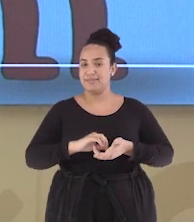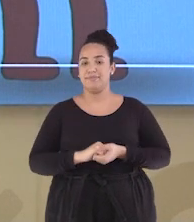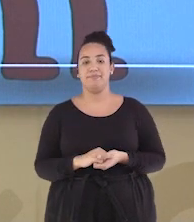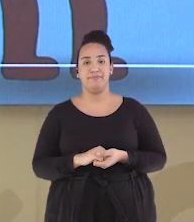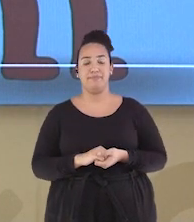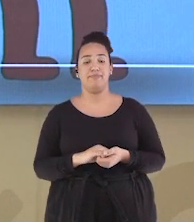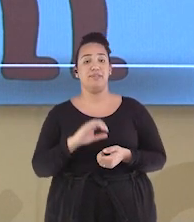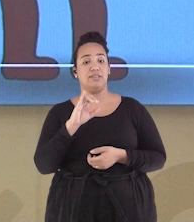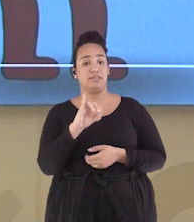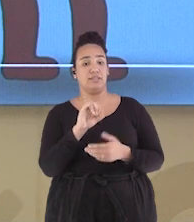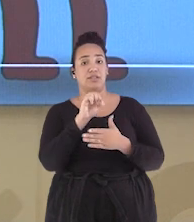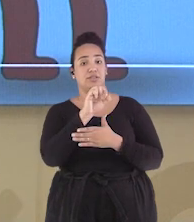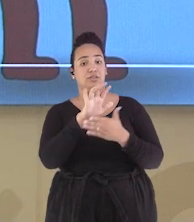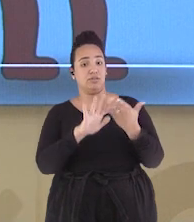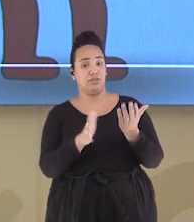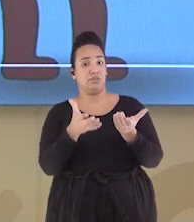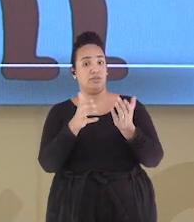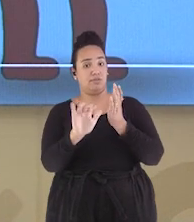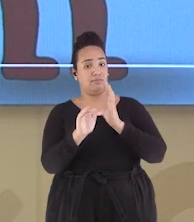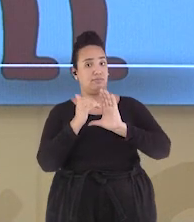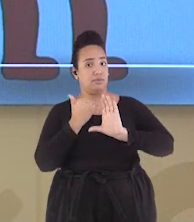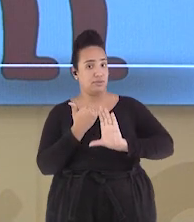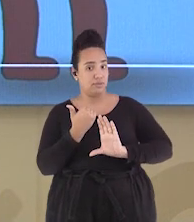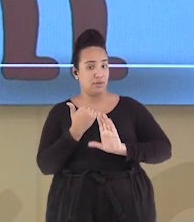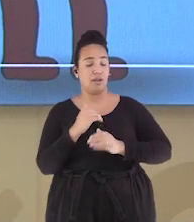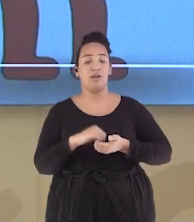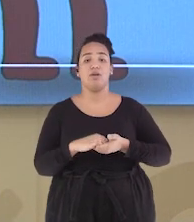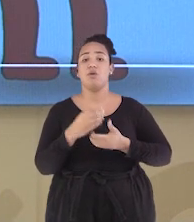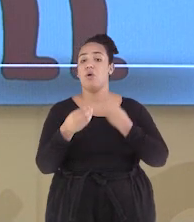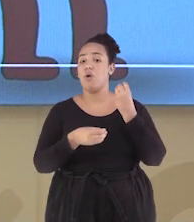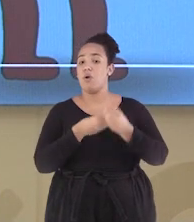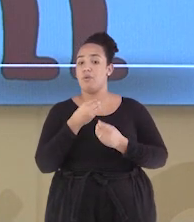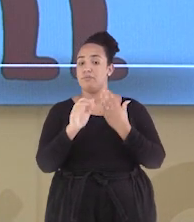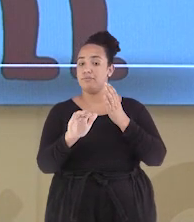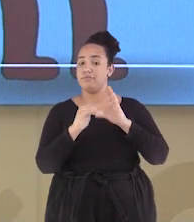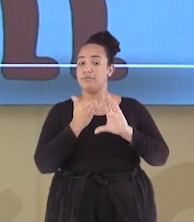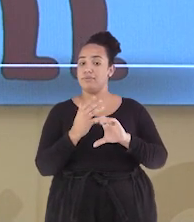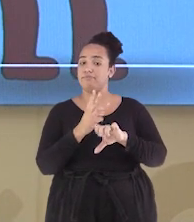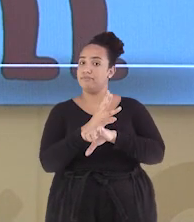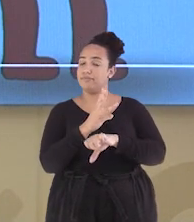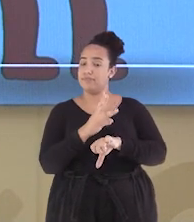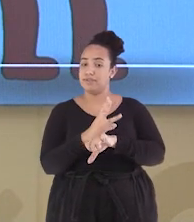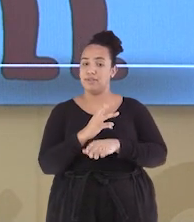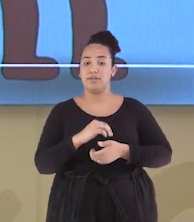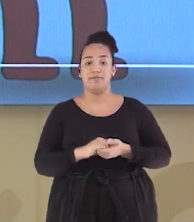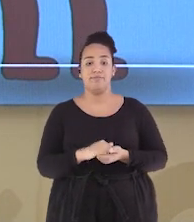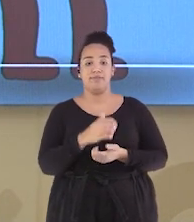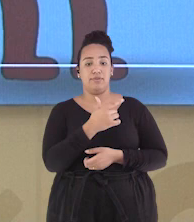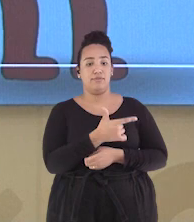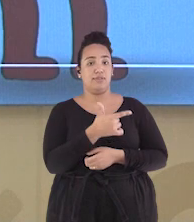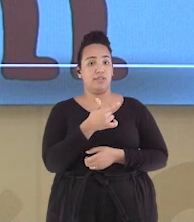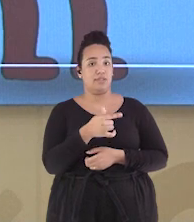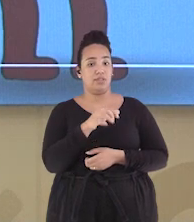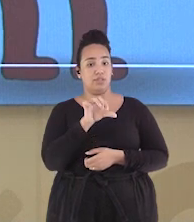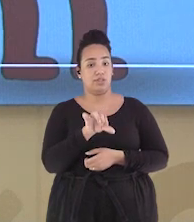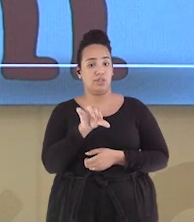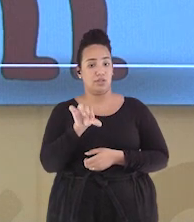queira mandar suas atividades práticas para nós, é só nos enviar através do nosso WhatsApp